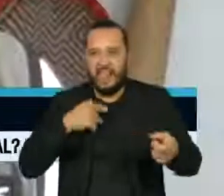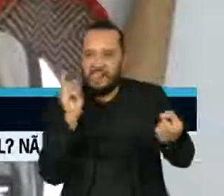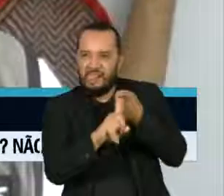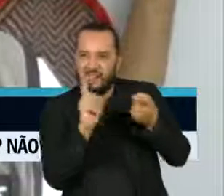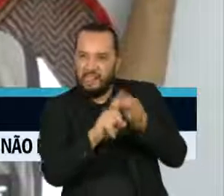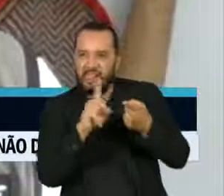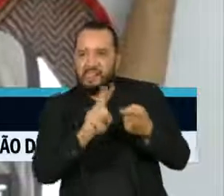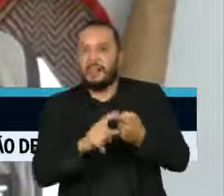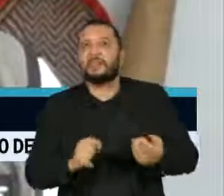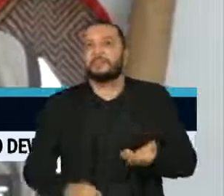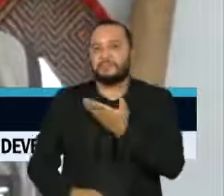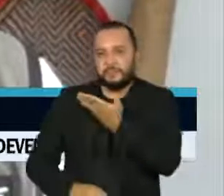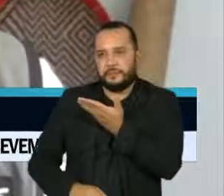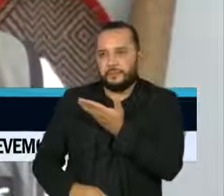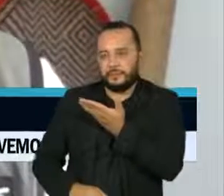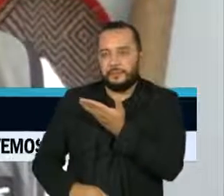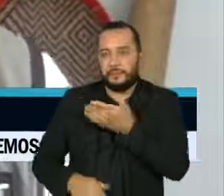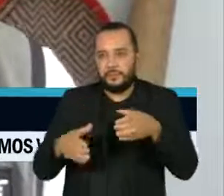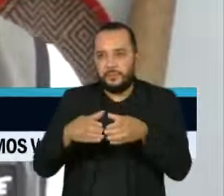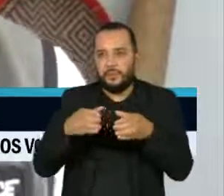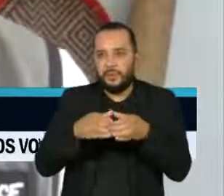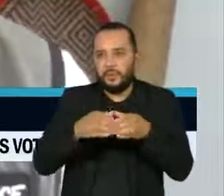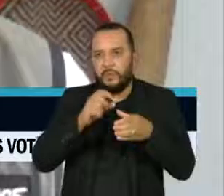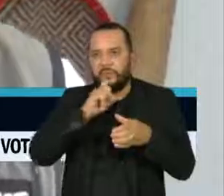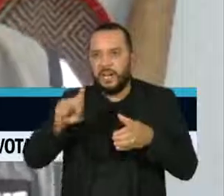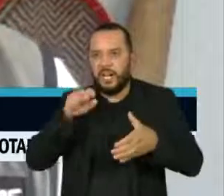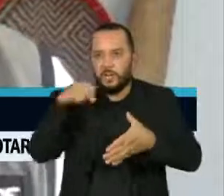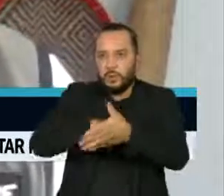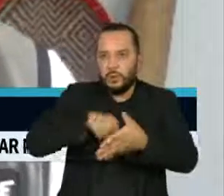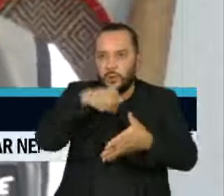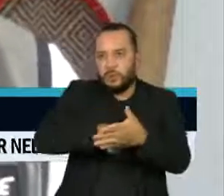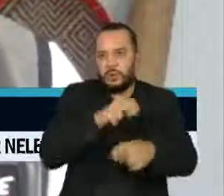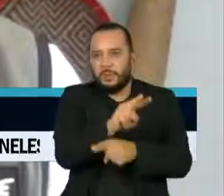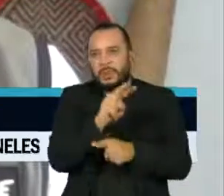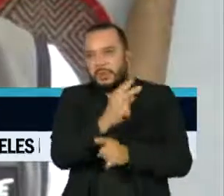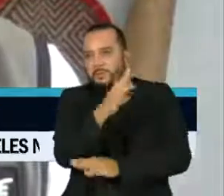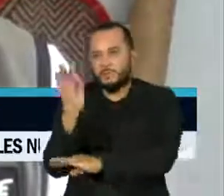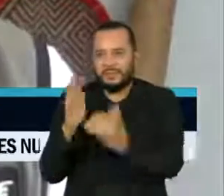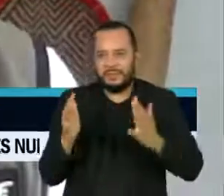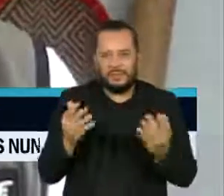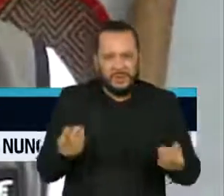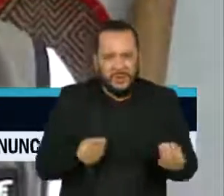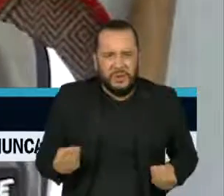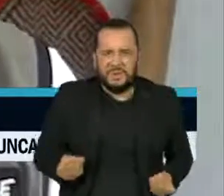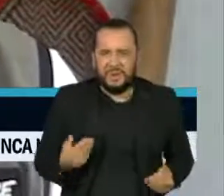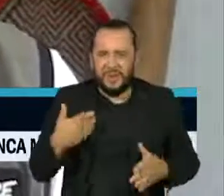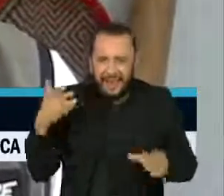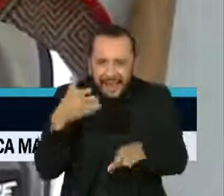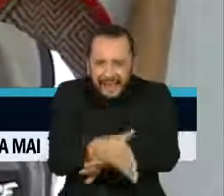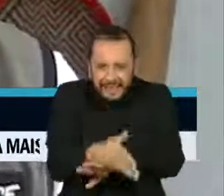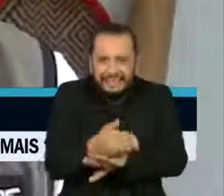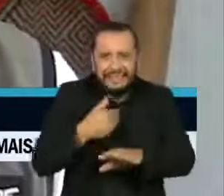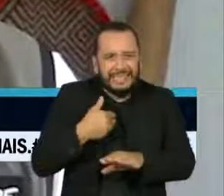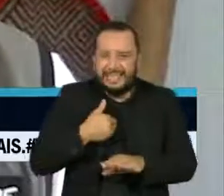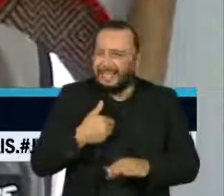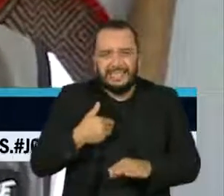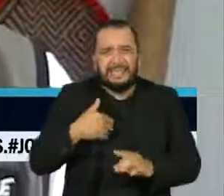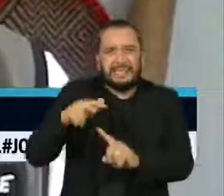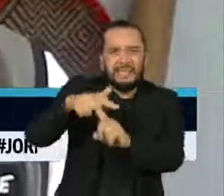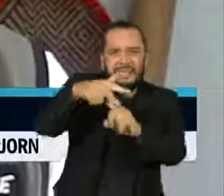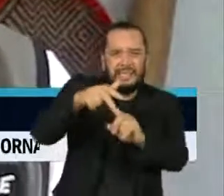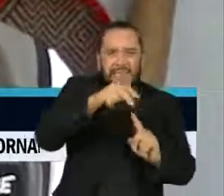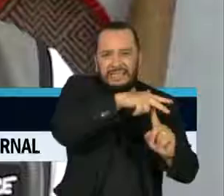retaliação. Ninguém invade um aeródromo e coloca fogo, né, ateia fogo sobre duas aeronaves